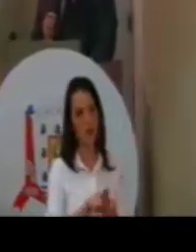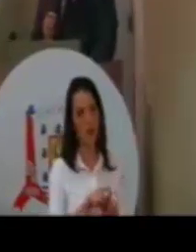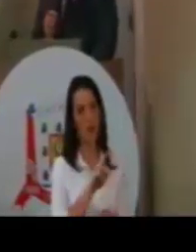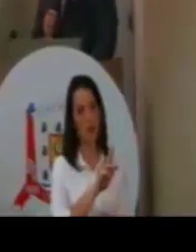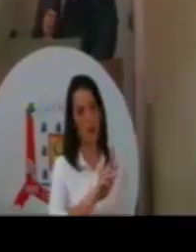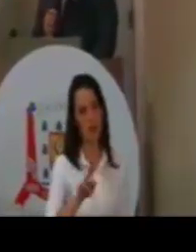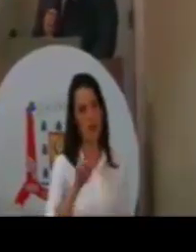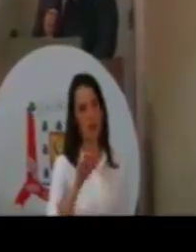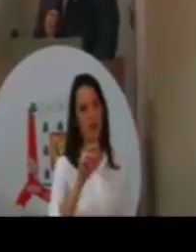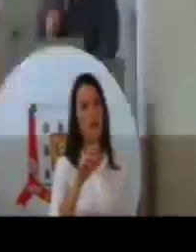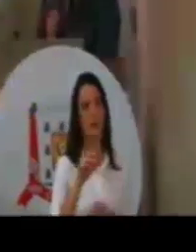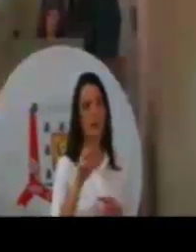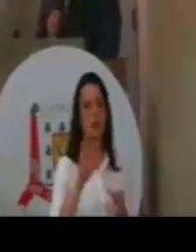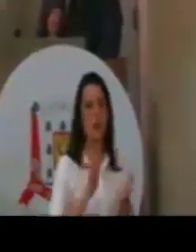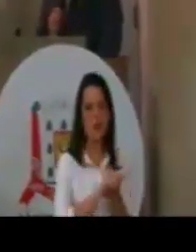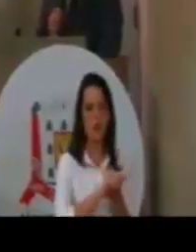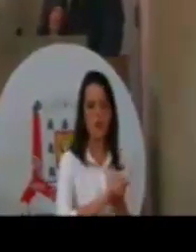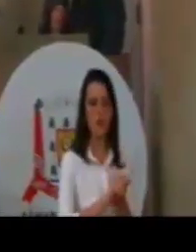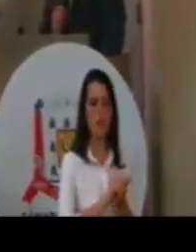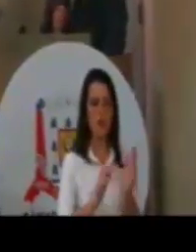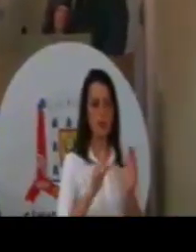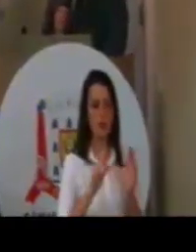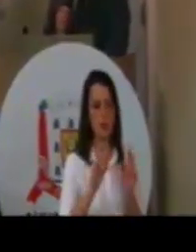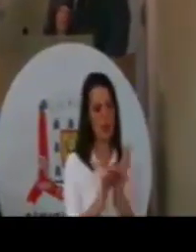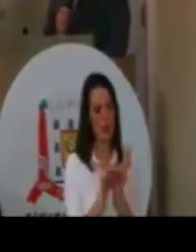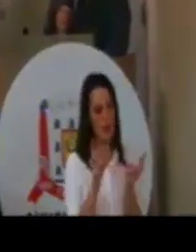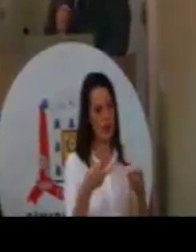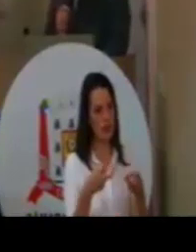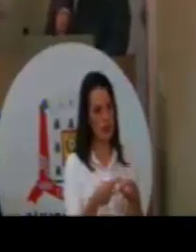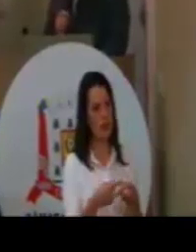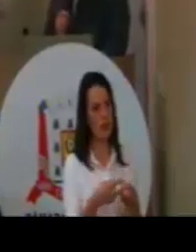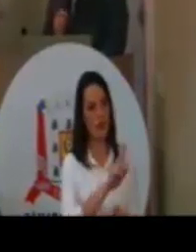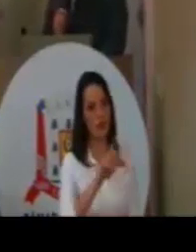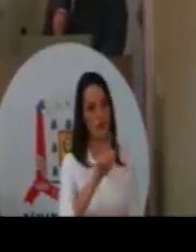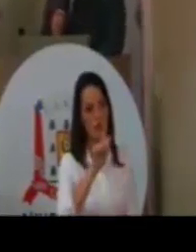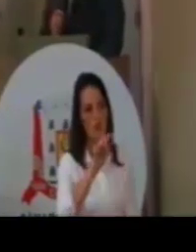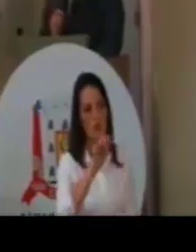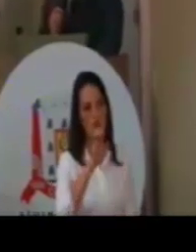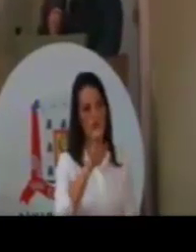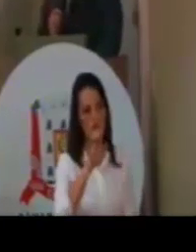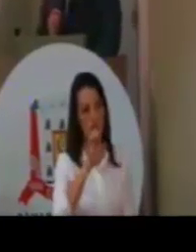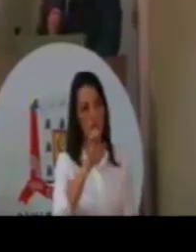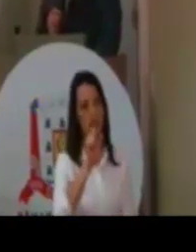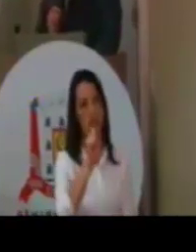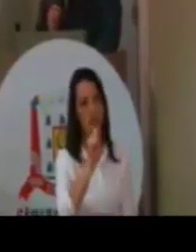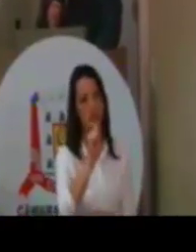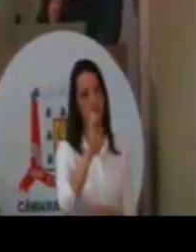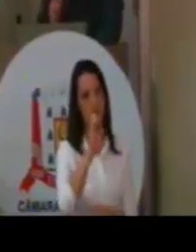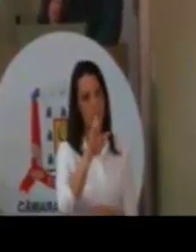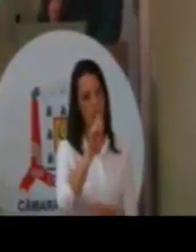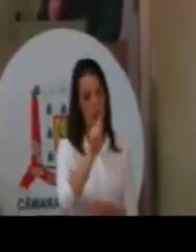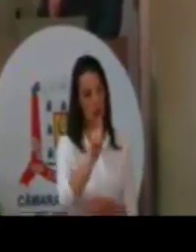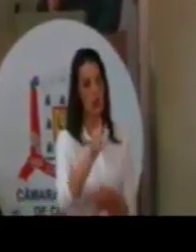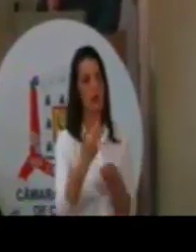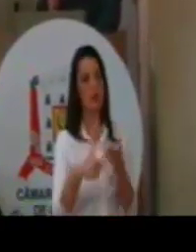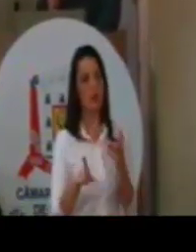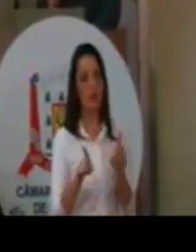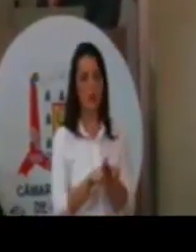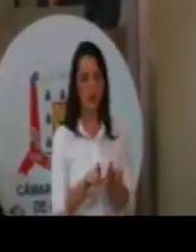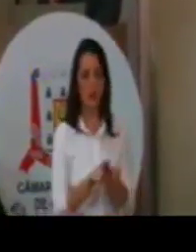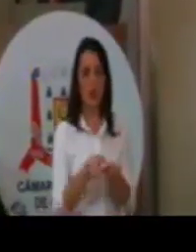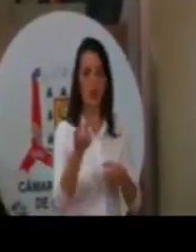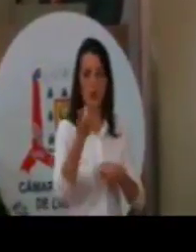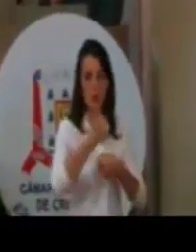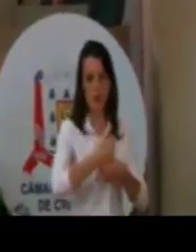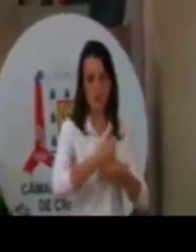ocupado pela funcionária efetiva da Câmara, a Gisela Fabiola Perucchi. Ocupa o conselho